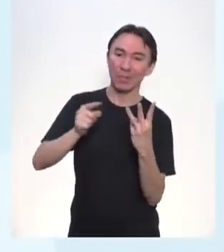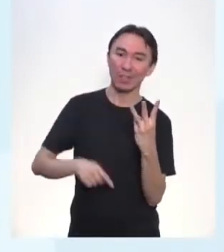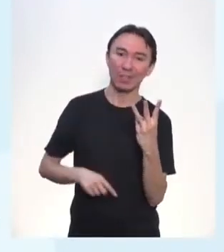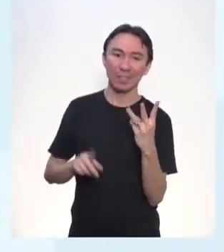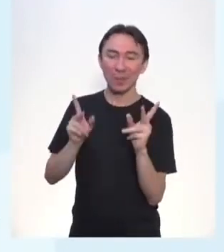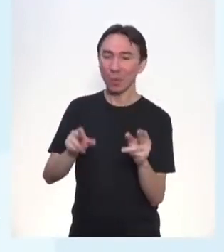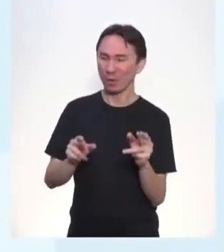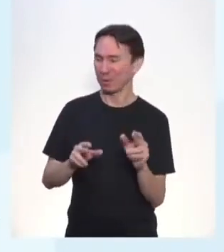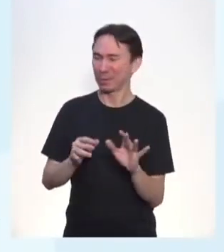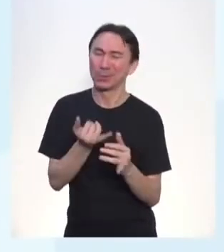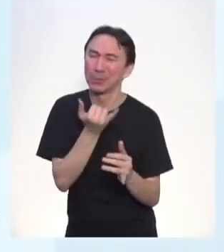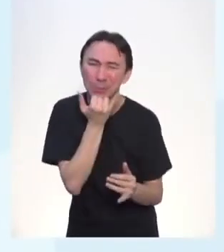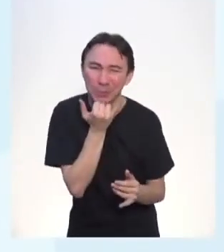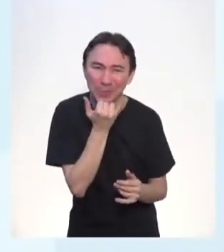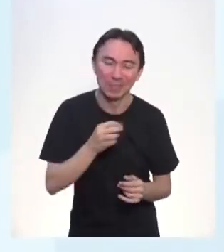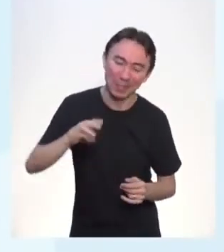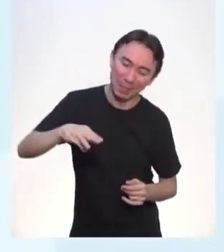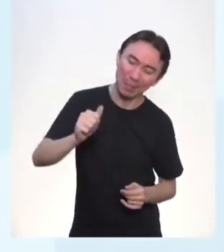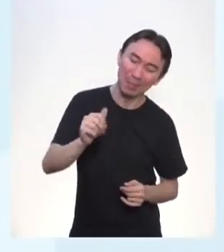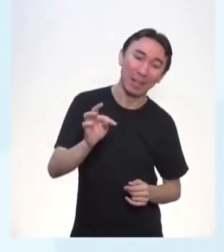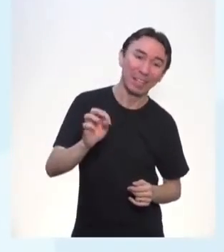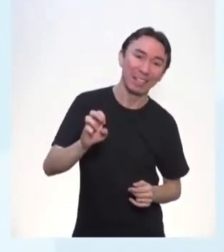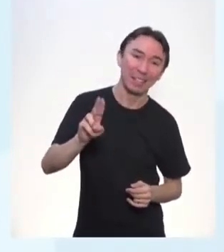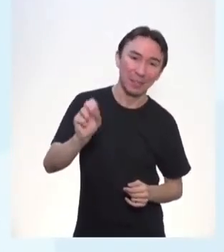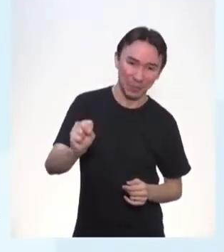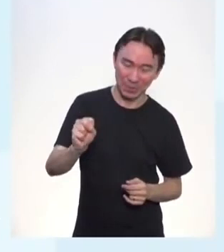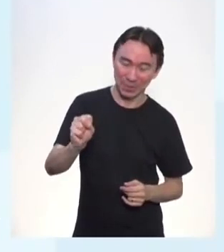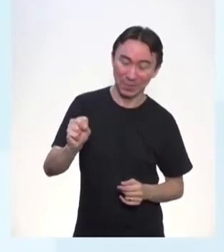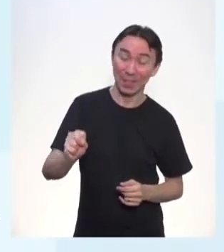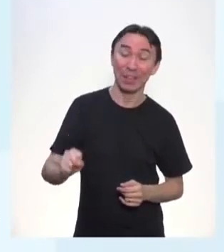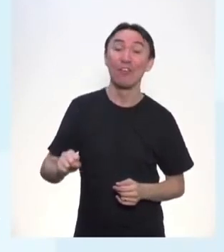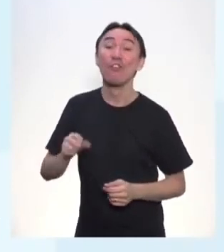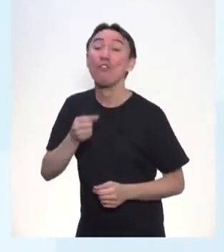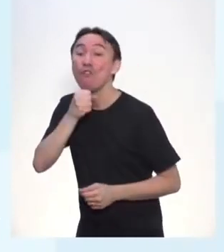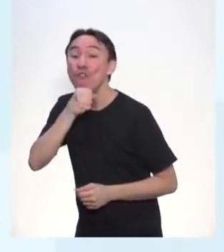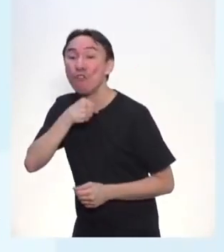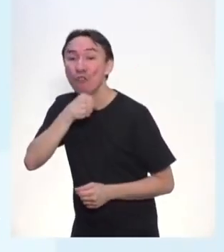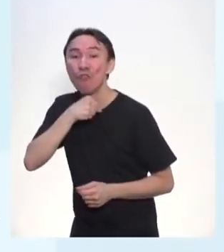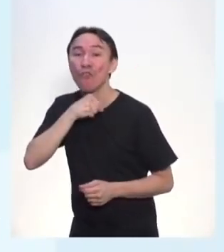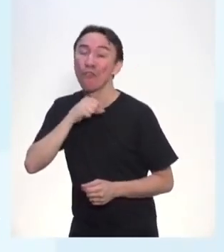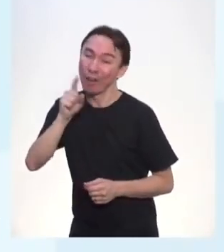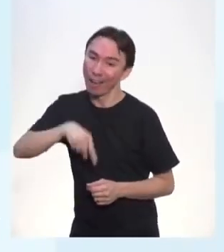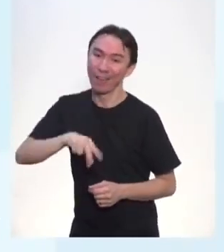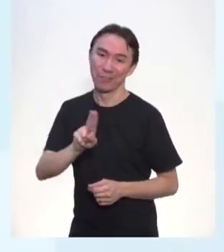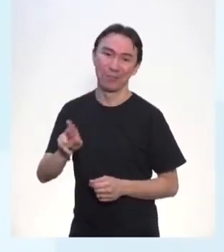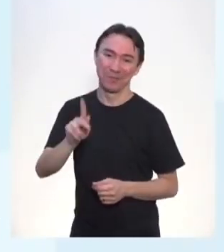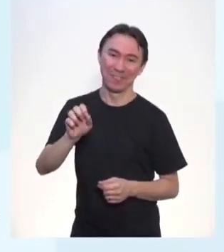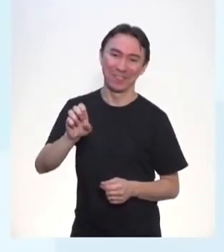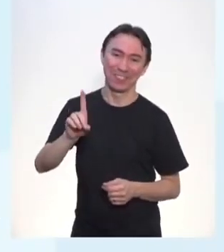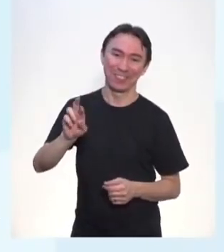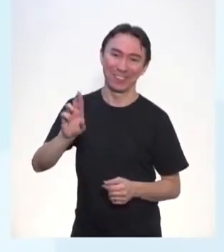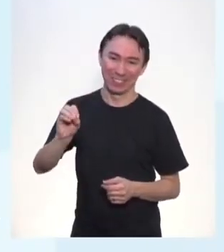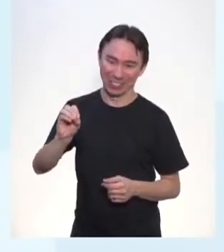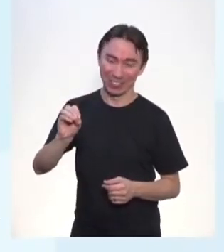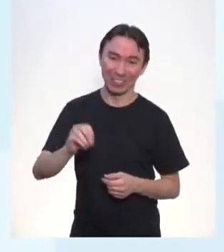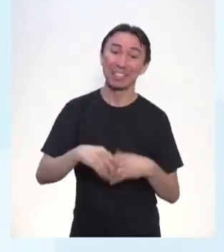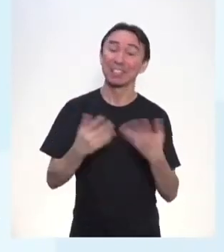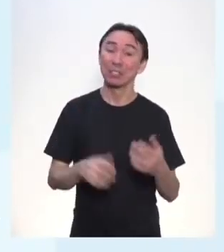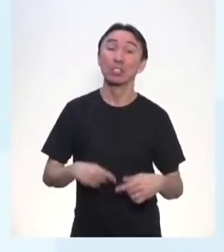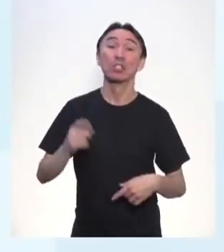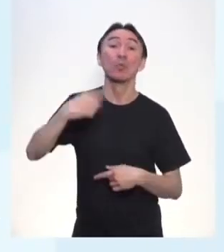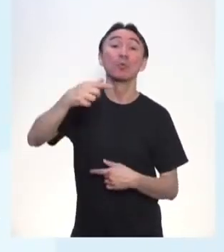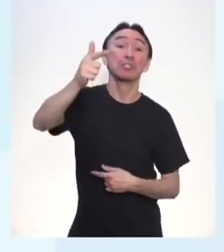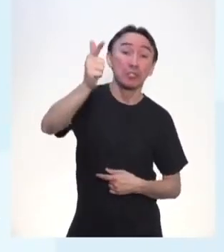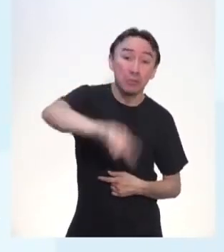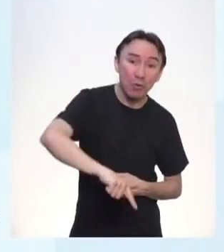né? O Mateus. O Mateus, não é isso? Pedro é o avô. É o Pedro é o avô, desculpa, Isso é o aí. Mateus. Confundi aqui. Então, qual é a próxima vez que o Mateus vai fazer essas